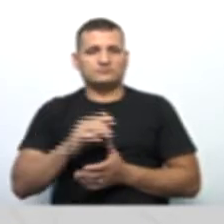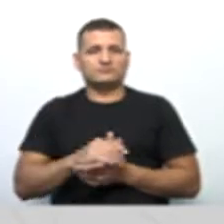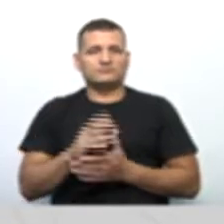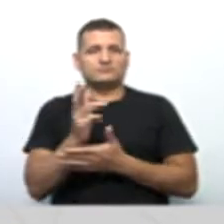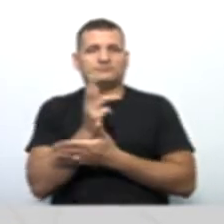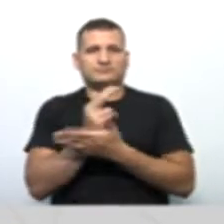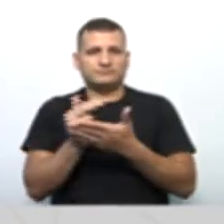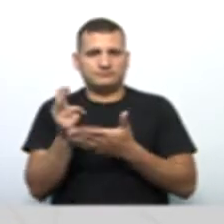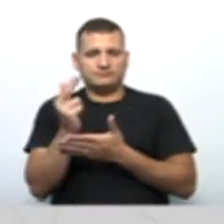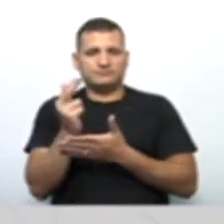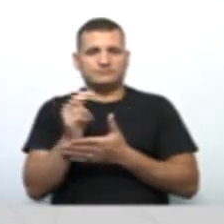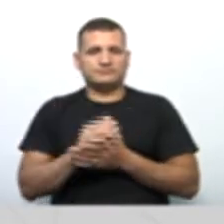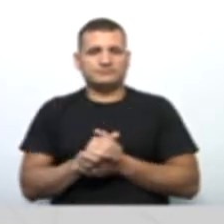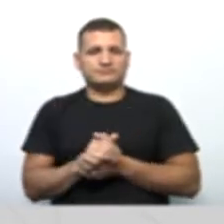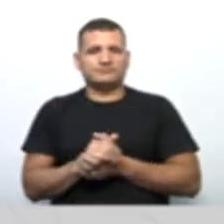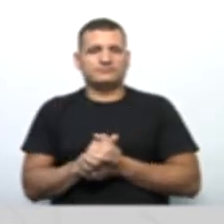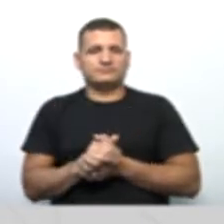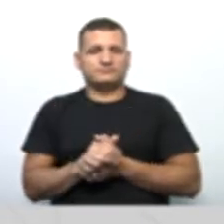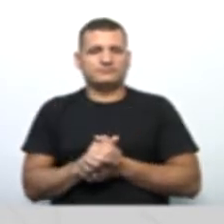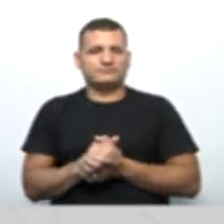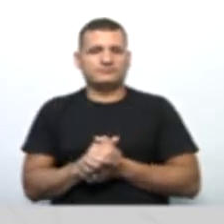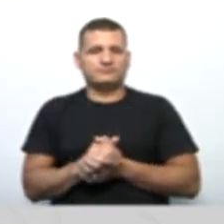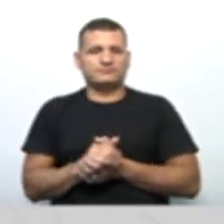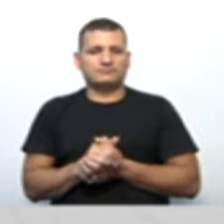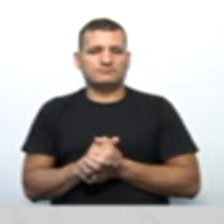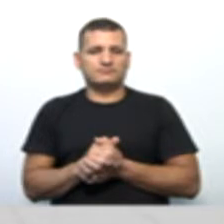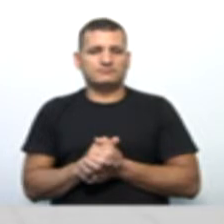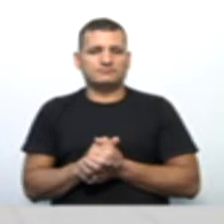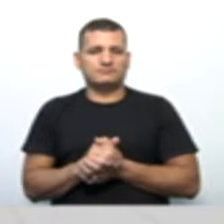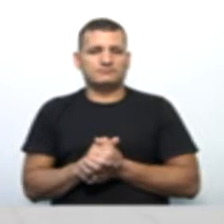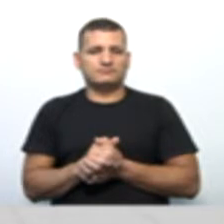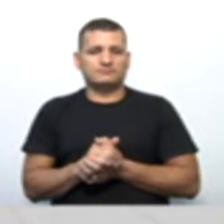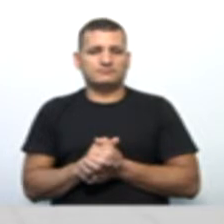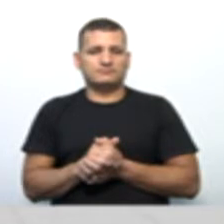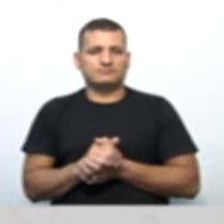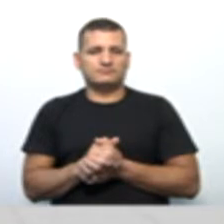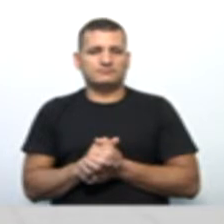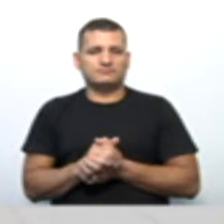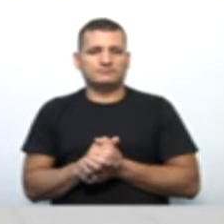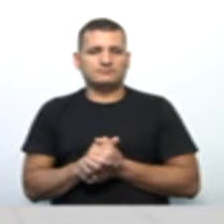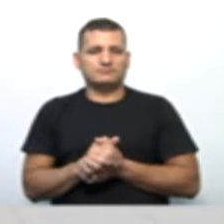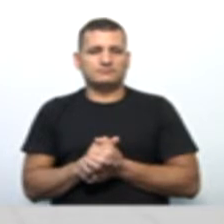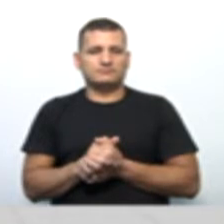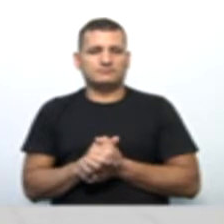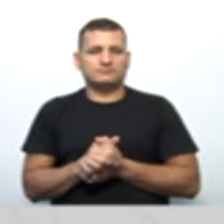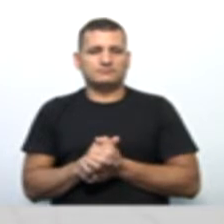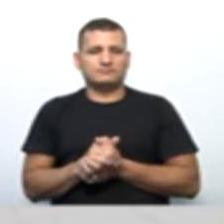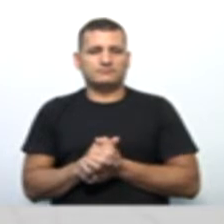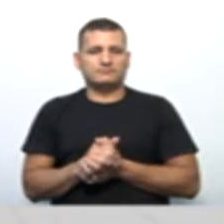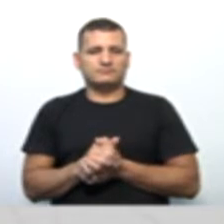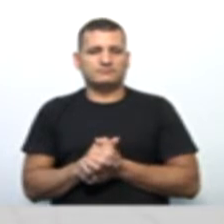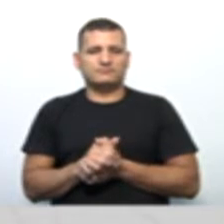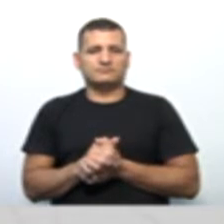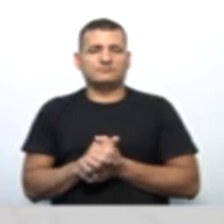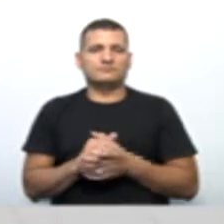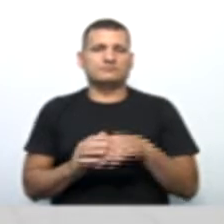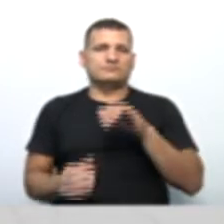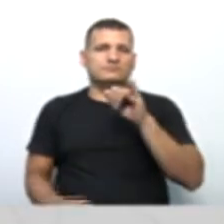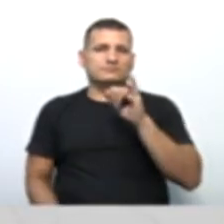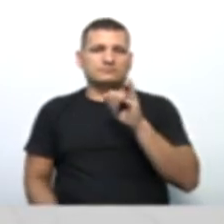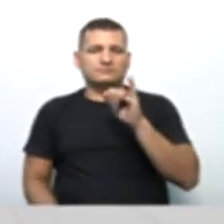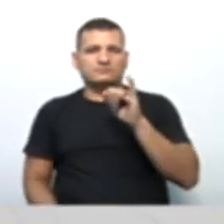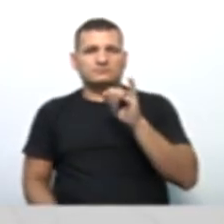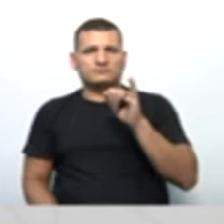logotipos e que já colocou que o guia de navegação ao invés de utilizar os - colocou a imagem já nessa parte aqui o